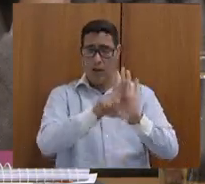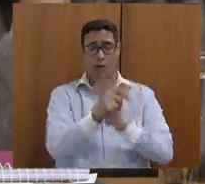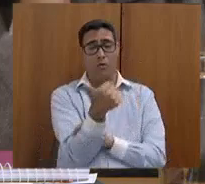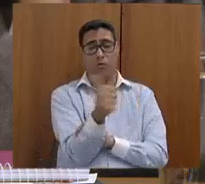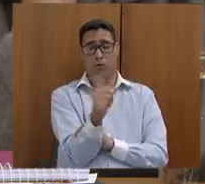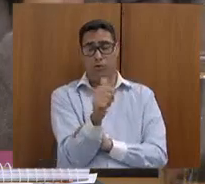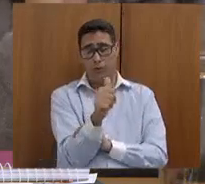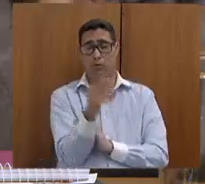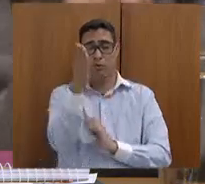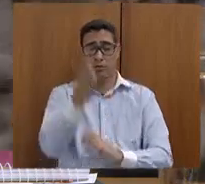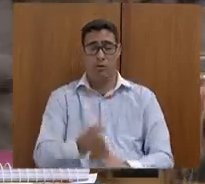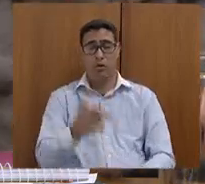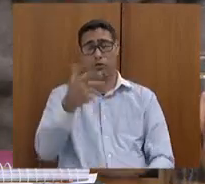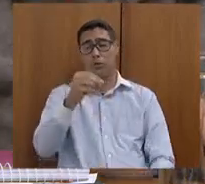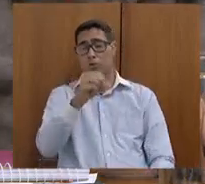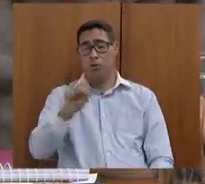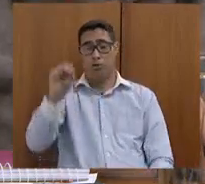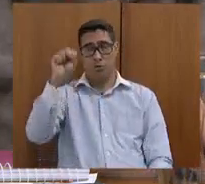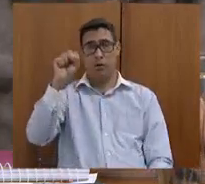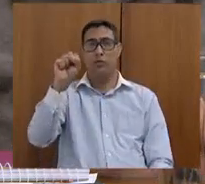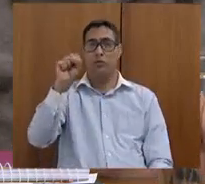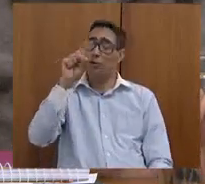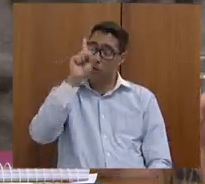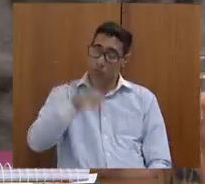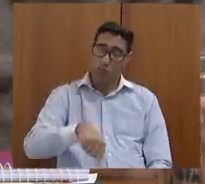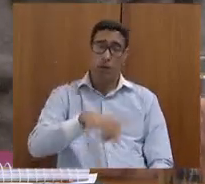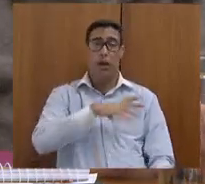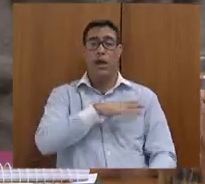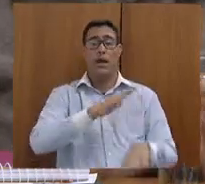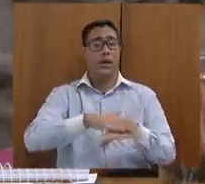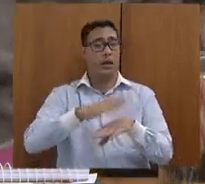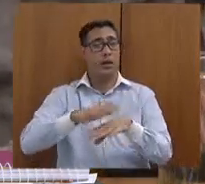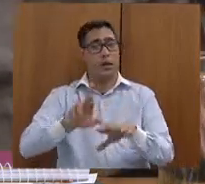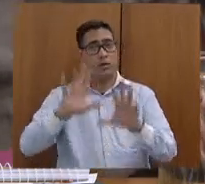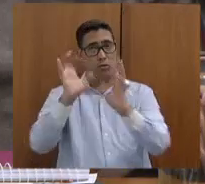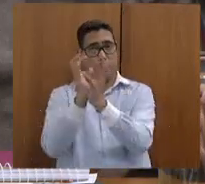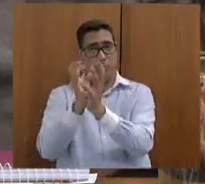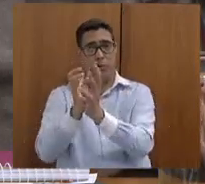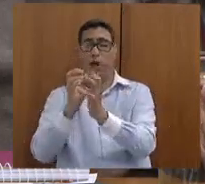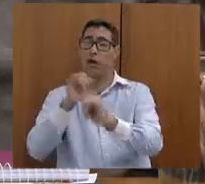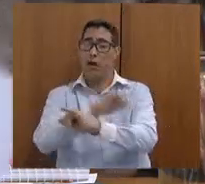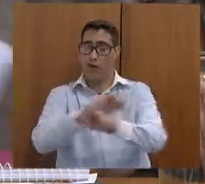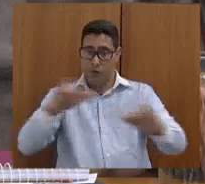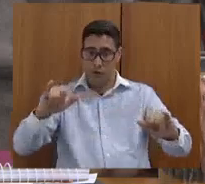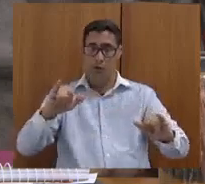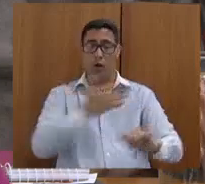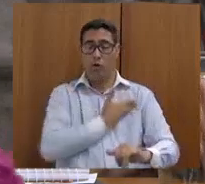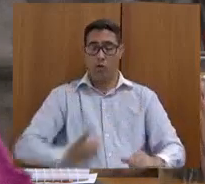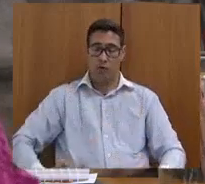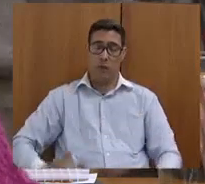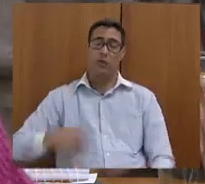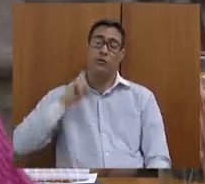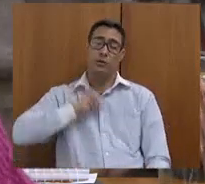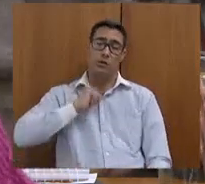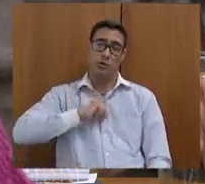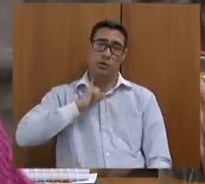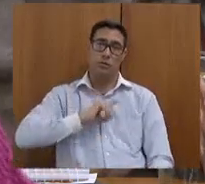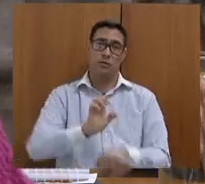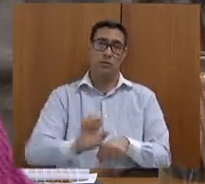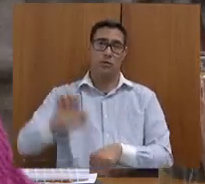2008 são posicionamento do Tribunal de Contas informando ao governo do estado que